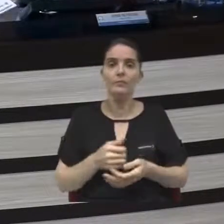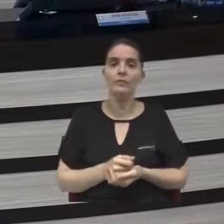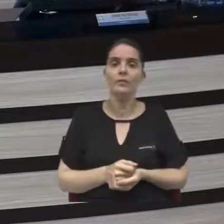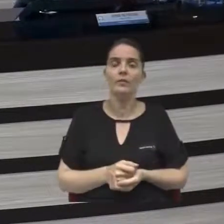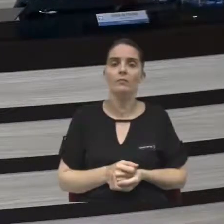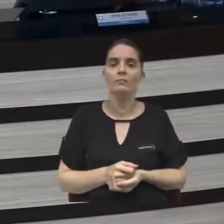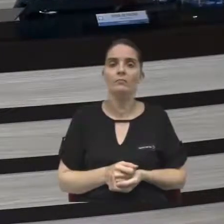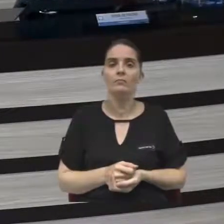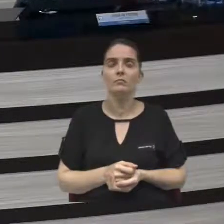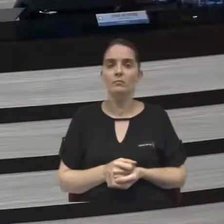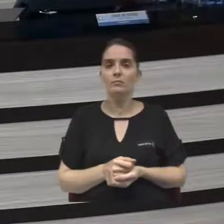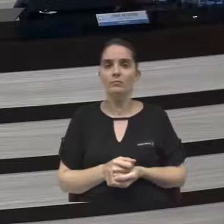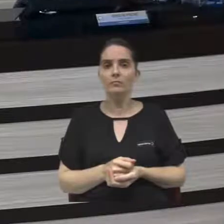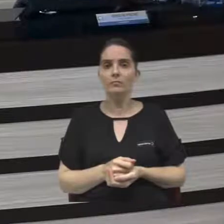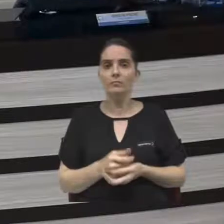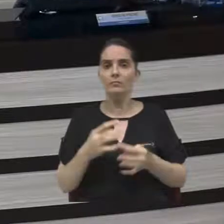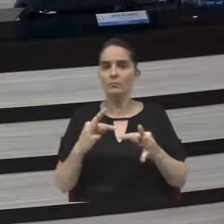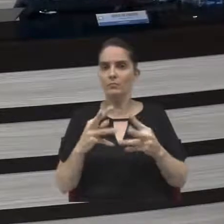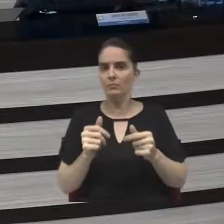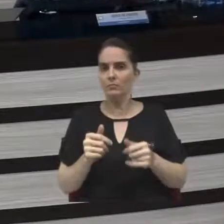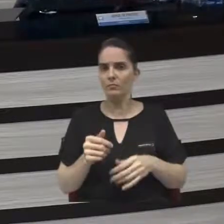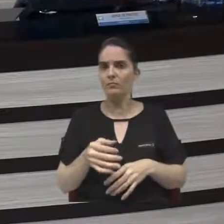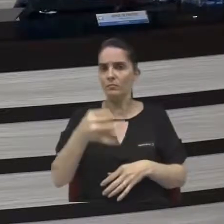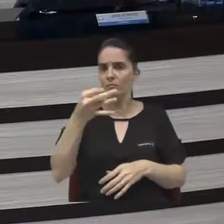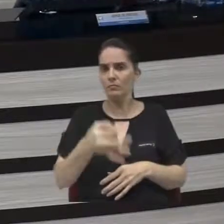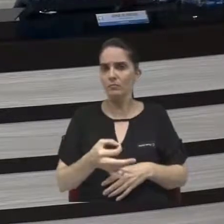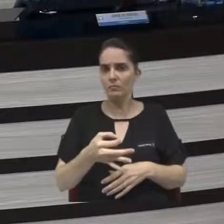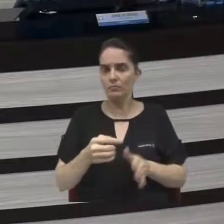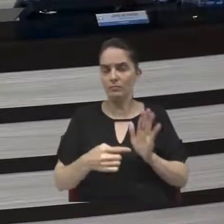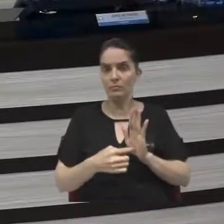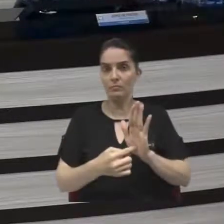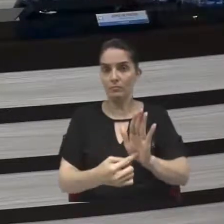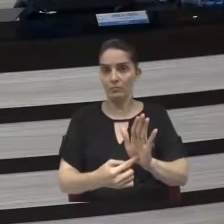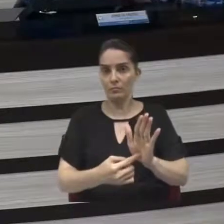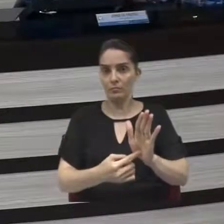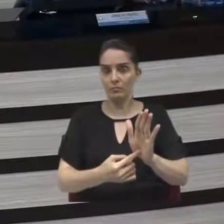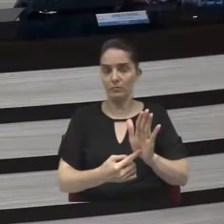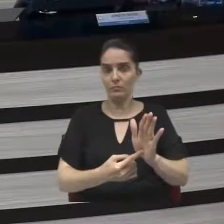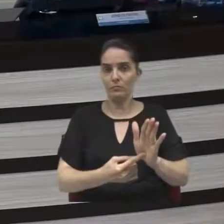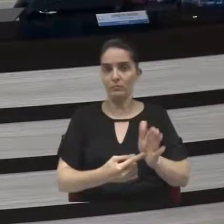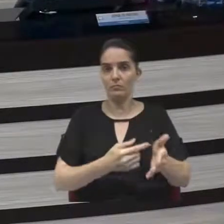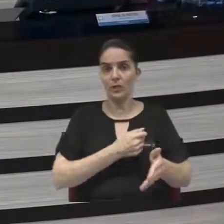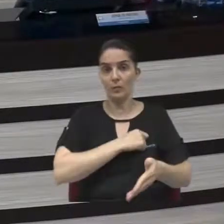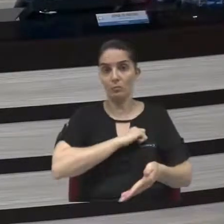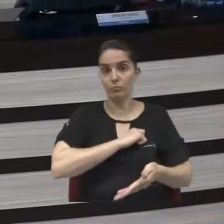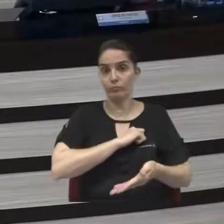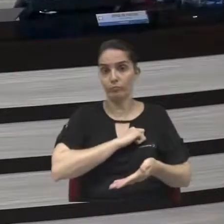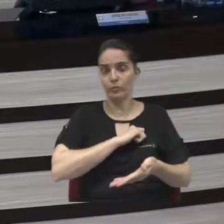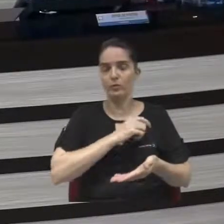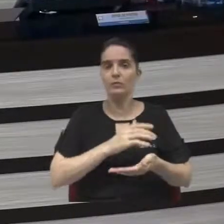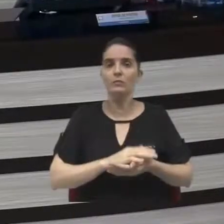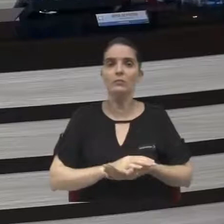conformidade das correspondentes notas taquigráficas, emitiu parecer favorável à